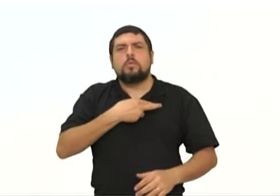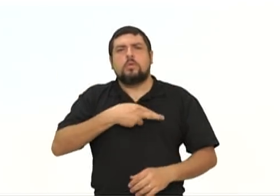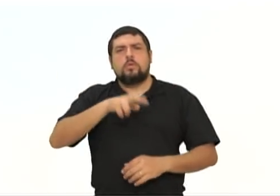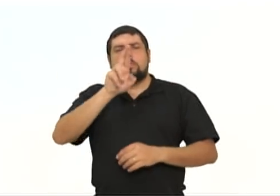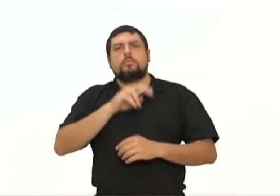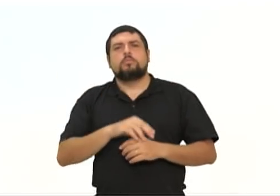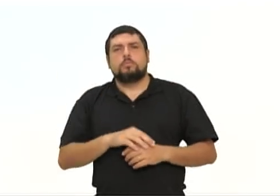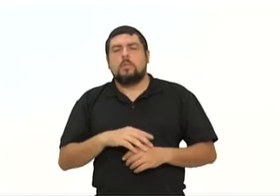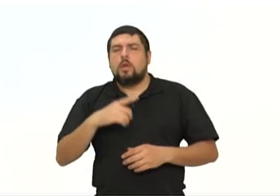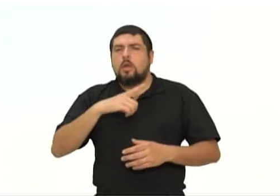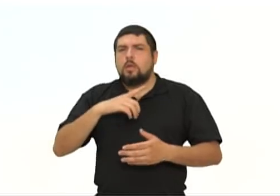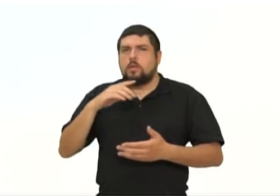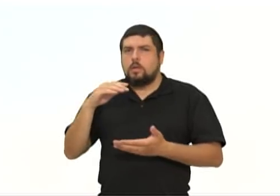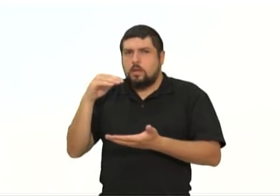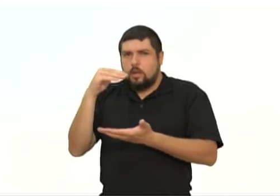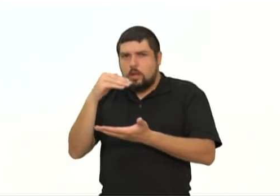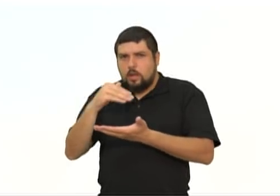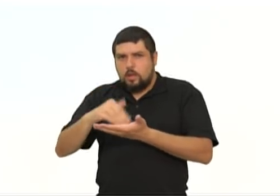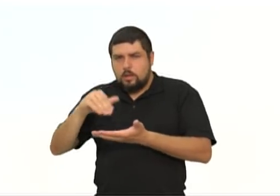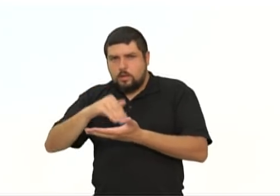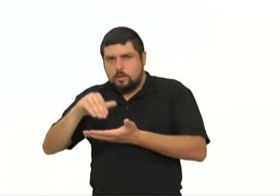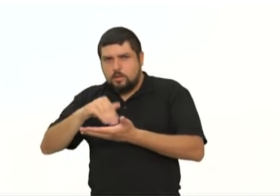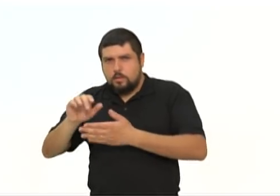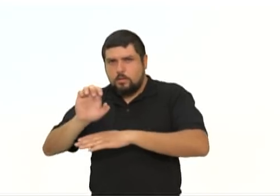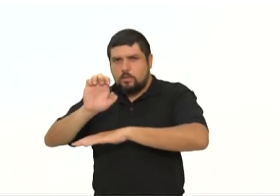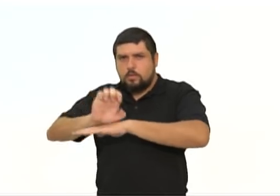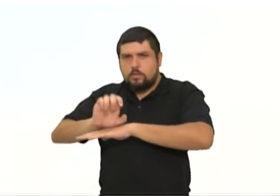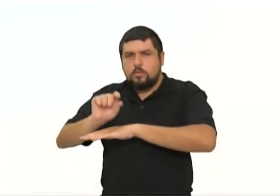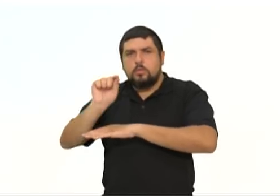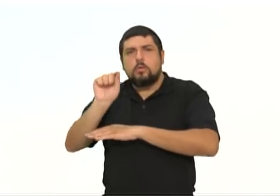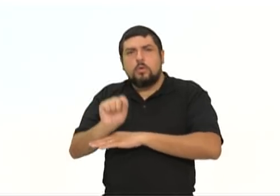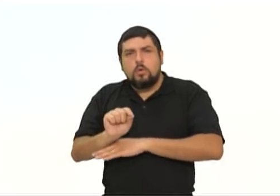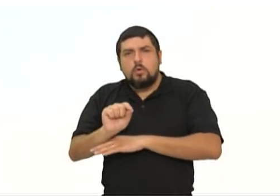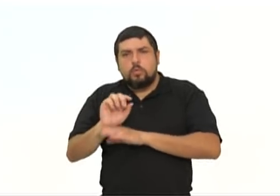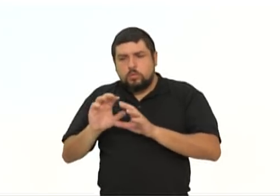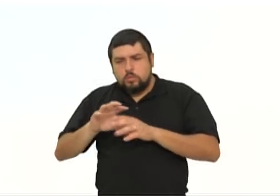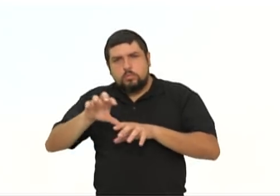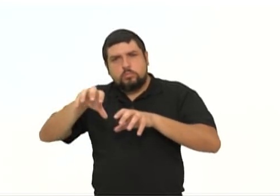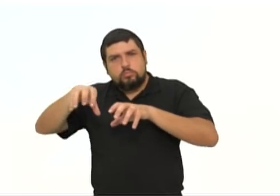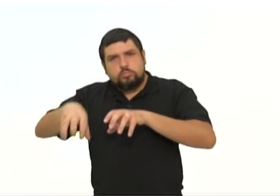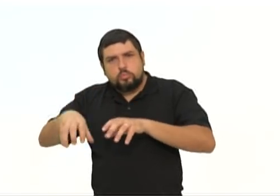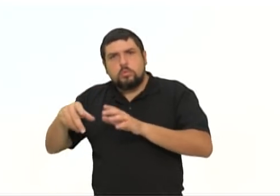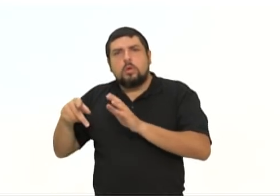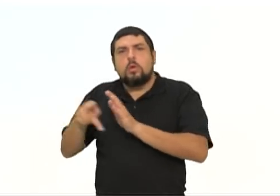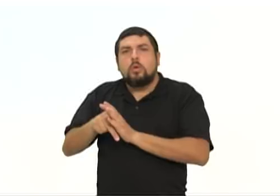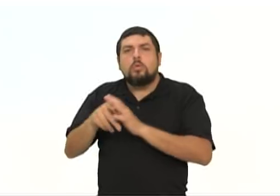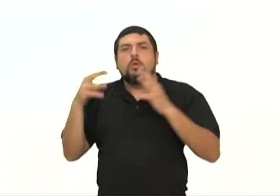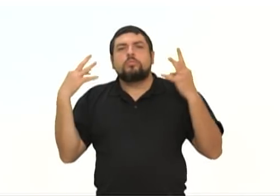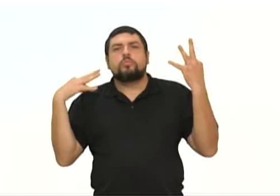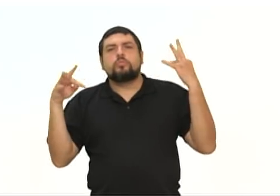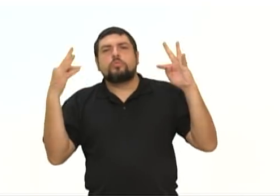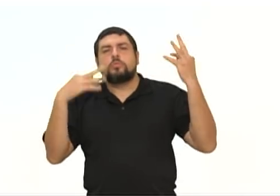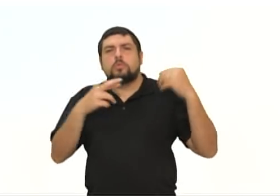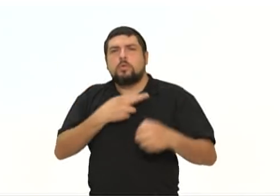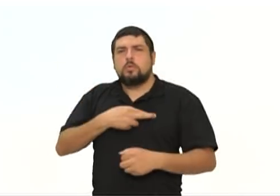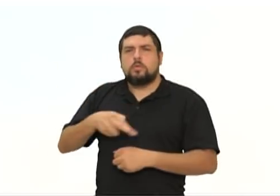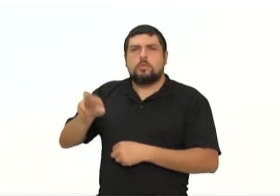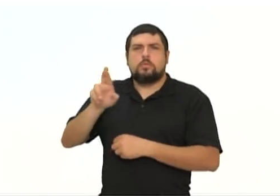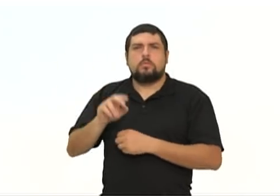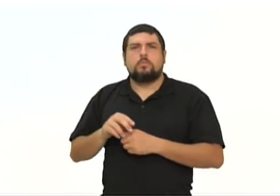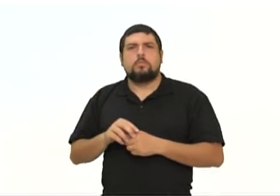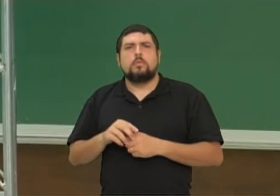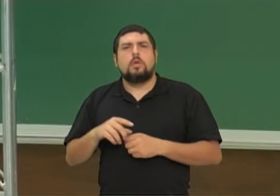Secretaria de Estado de Turismo um setor específico para o turismo religioso. E ele move romeiros,